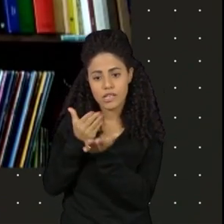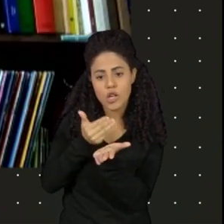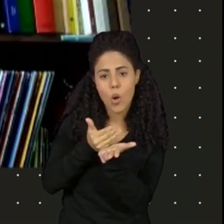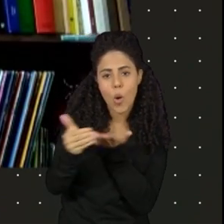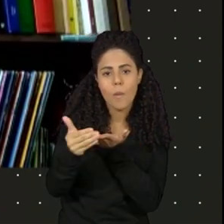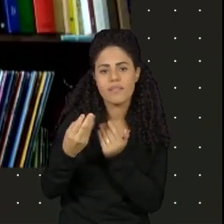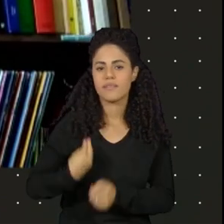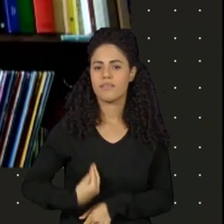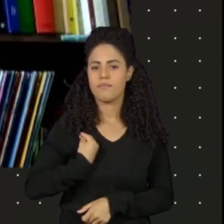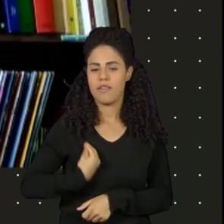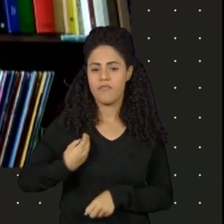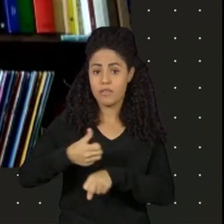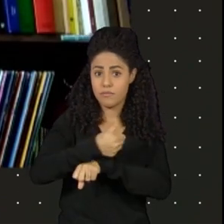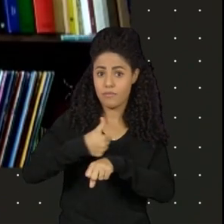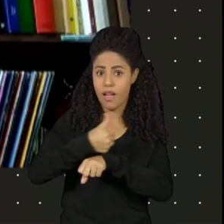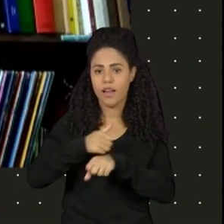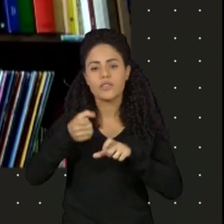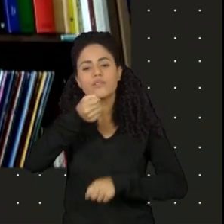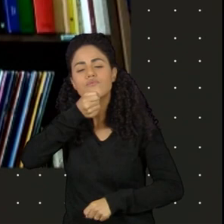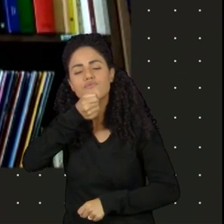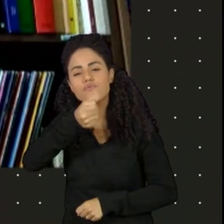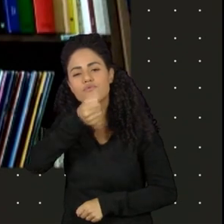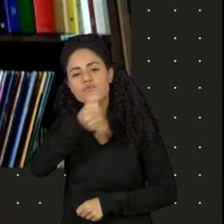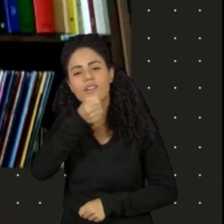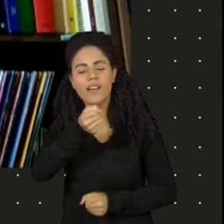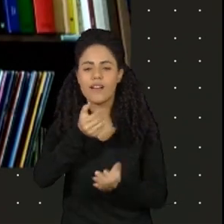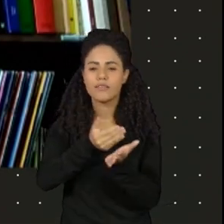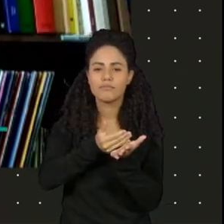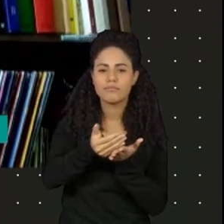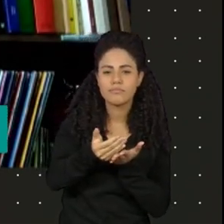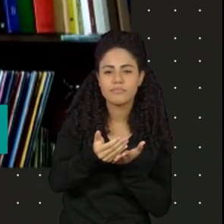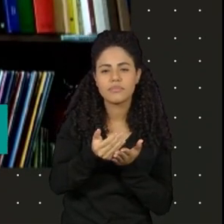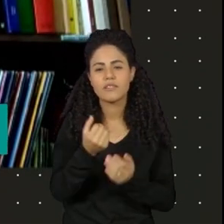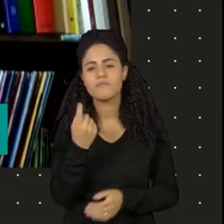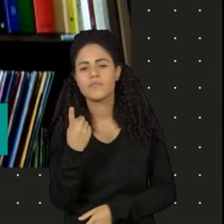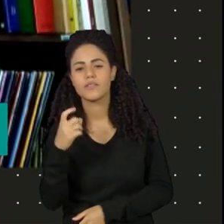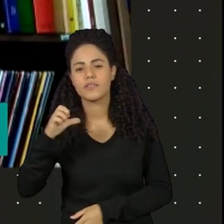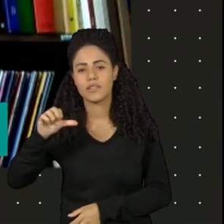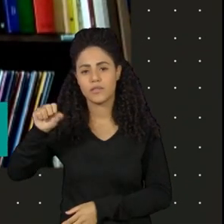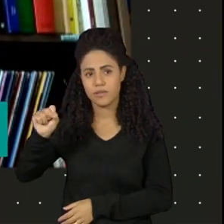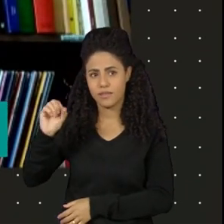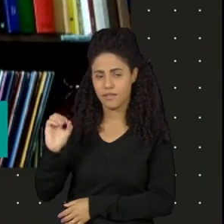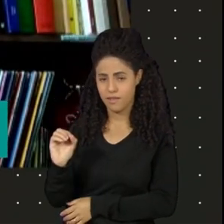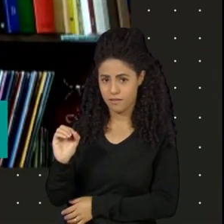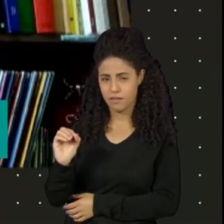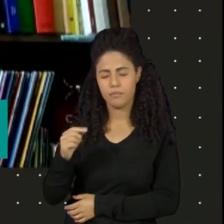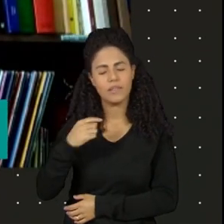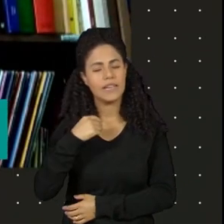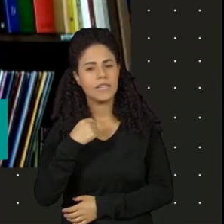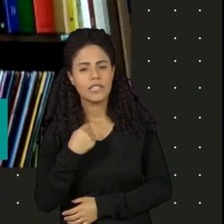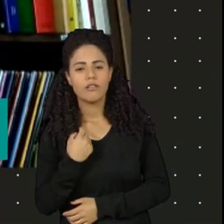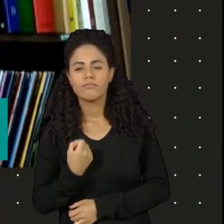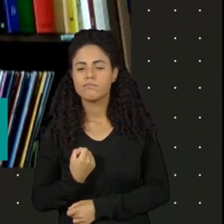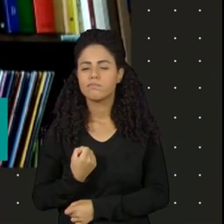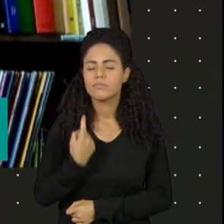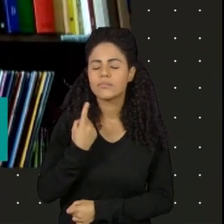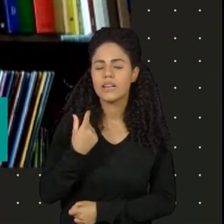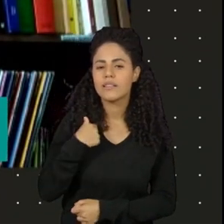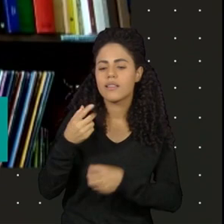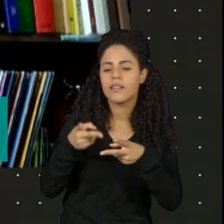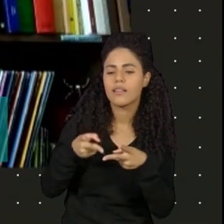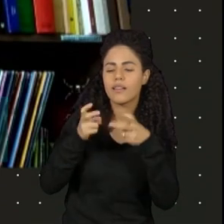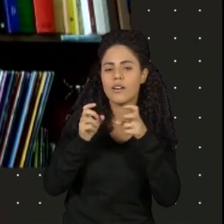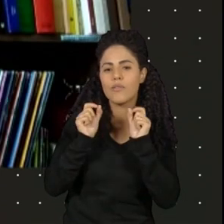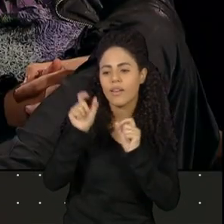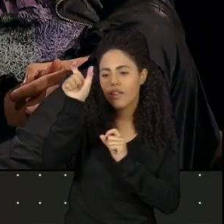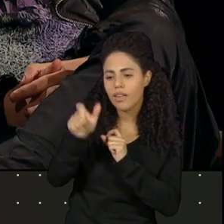vida profissional no jornalismo, no começo dos anos 1980. E uma coisa notável do Mário é que